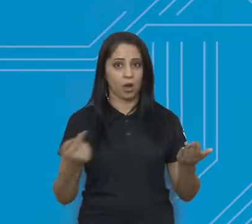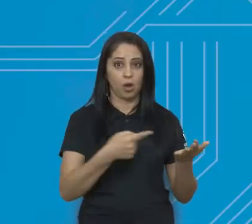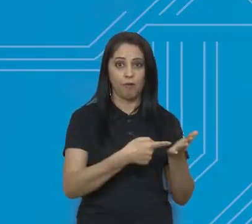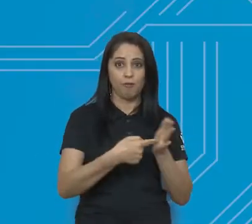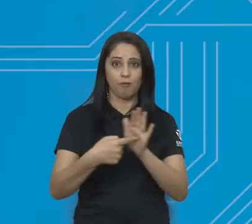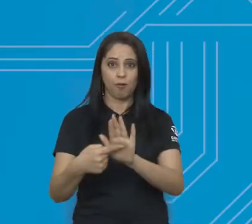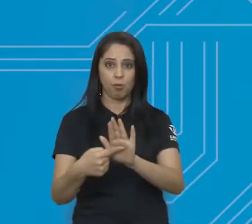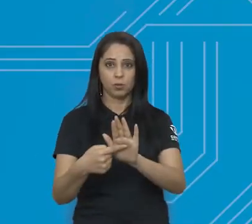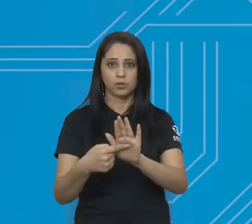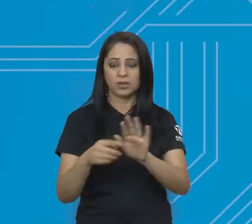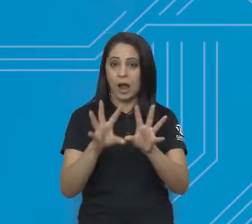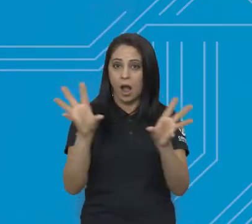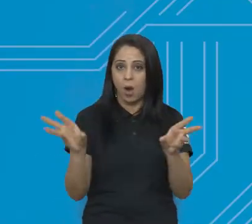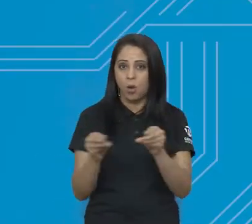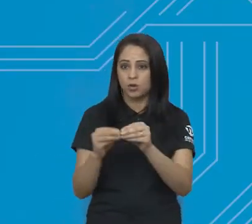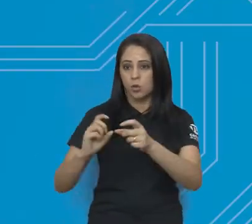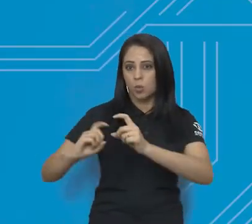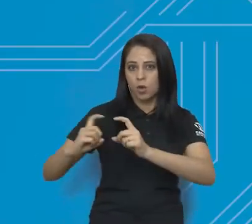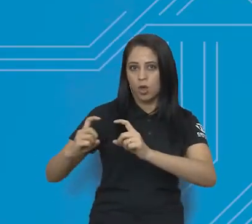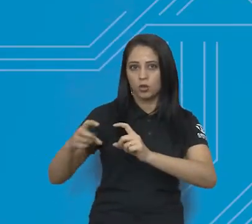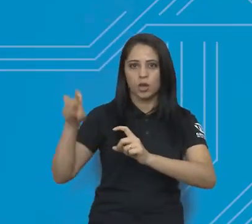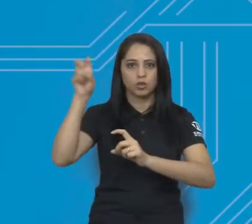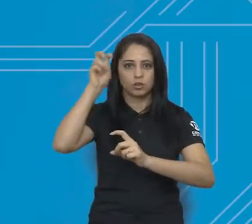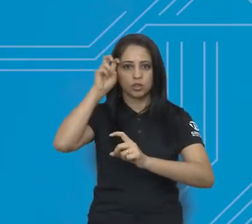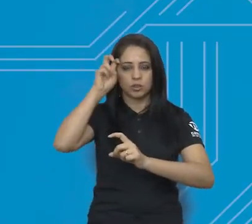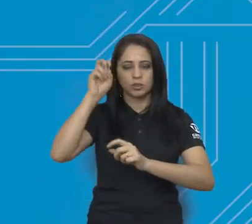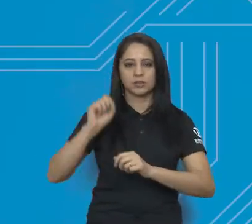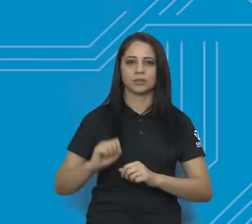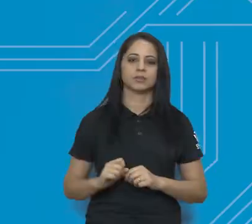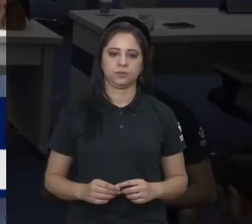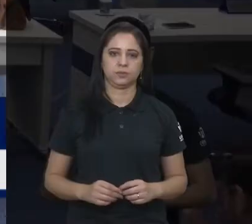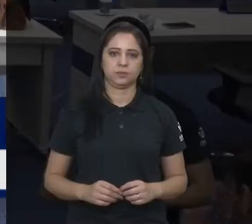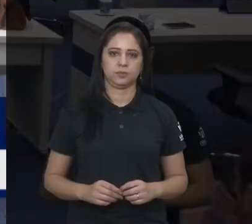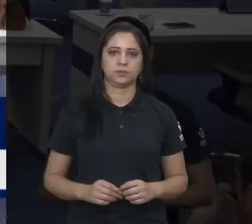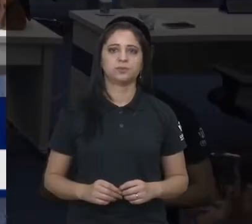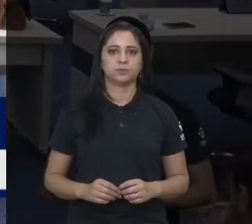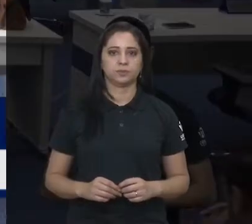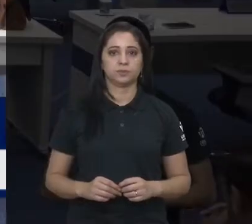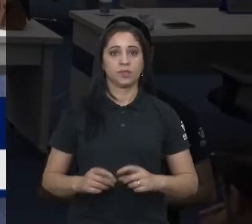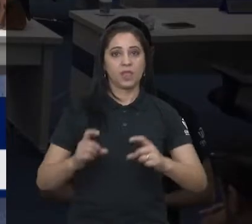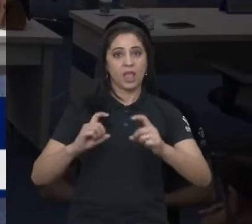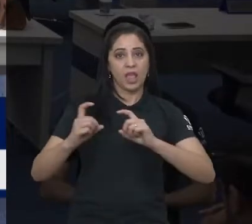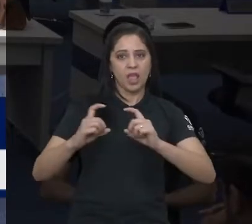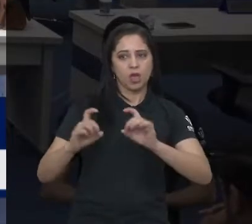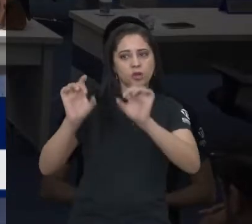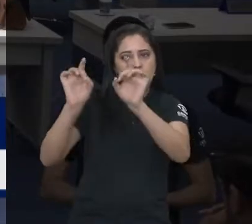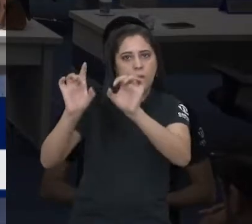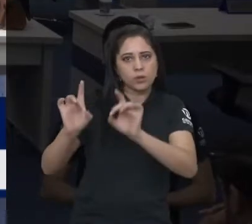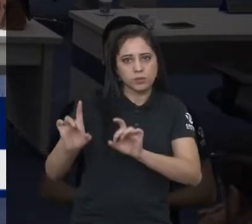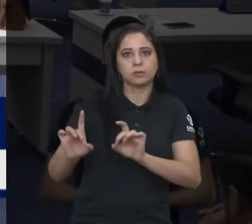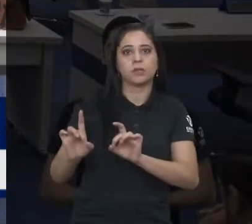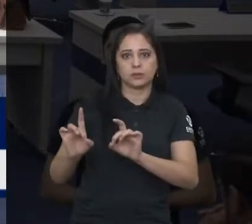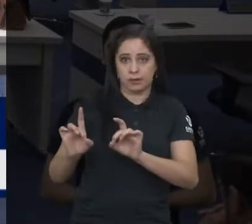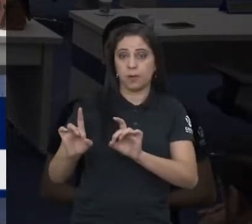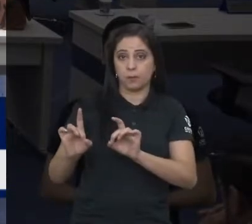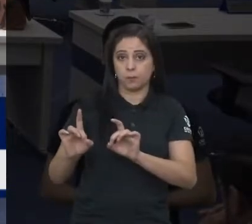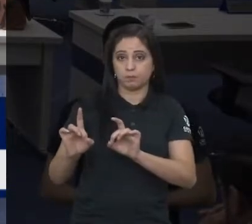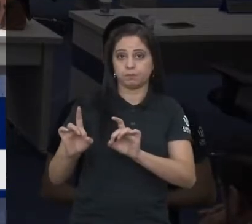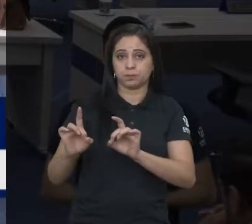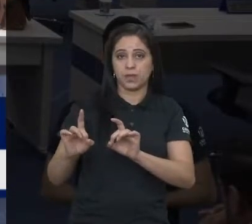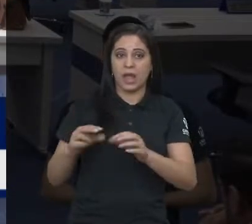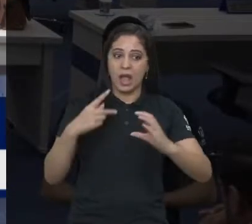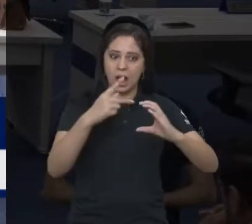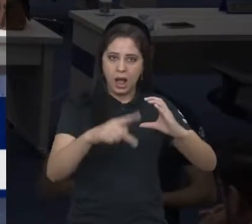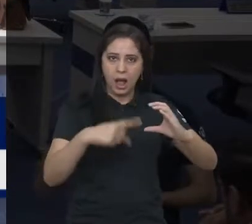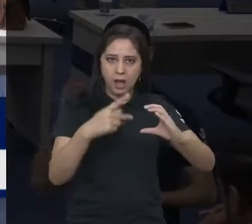Confira agora os destaques das duas sessões realizadas na quinta-feira. Na segunda sessão extraordinária do ano, a